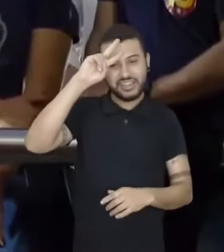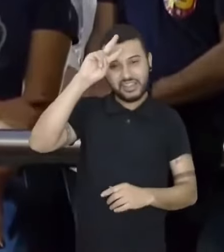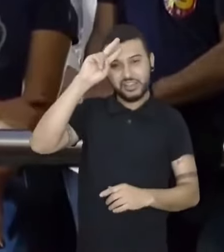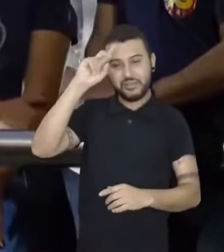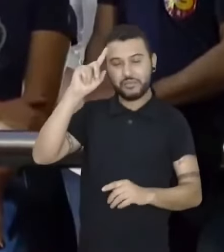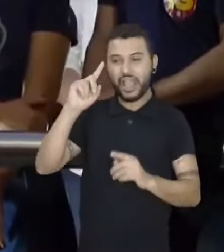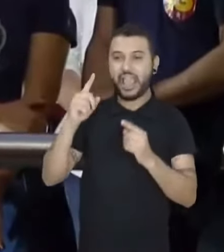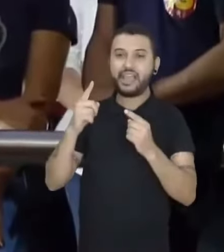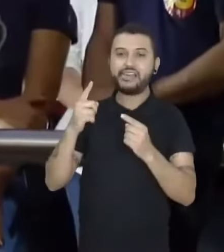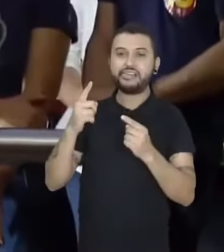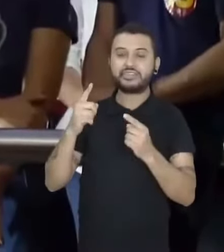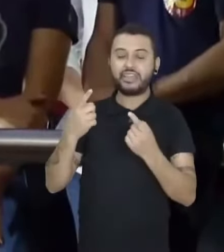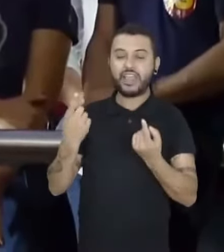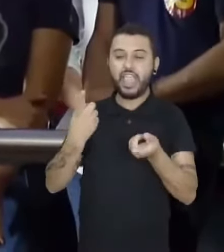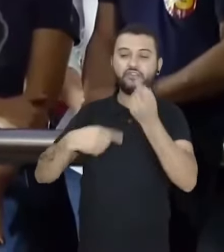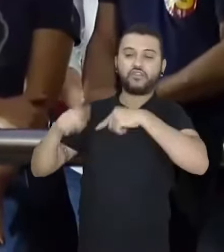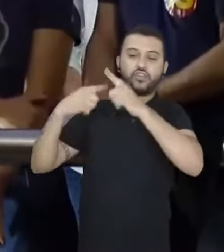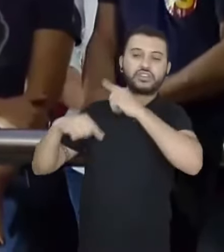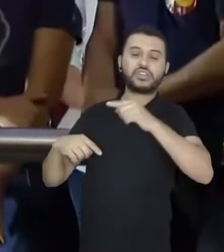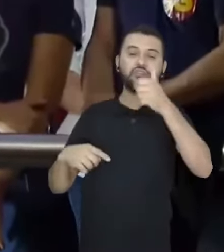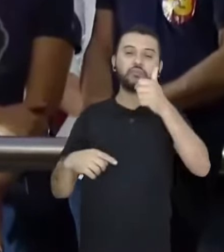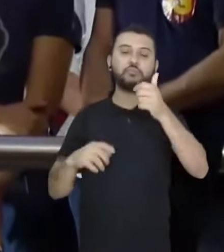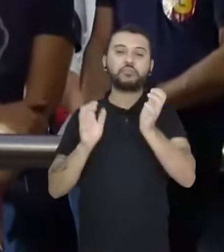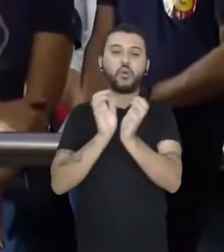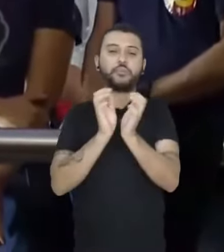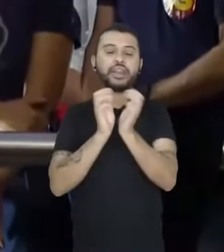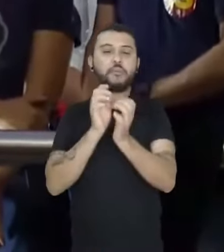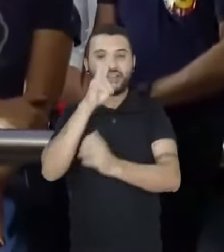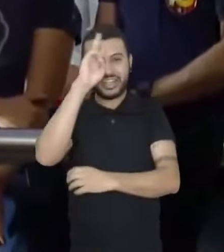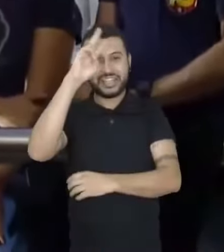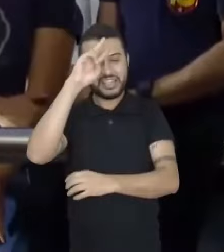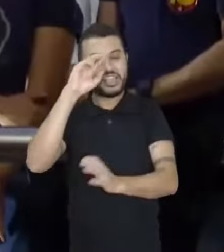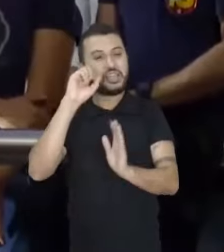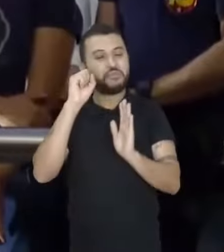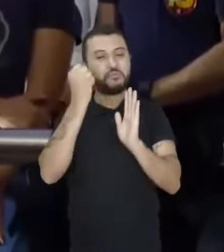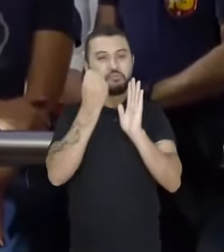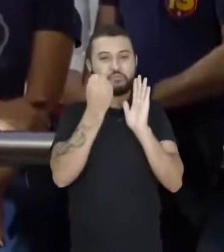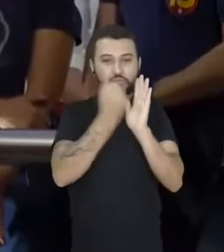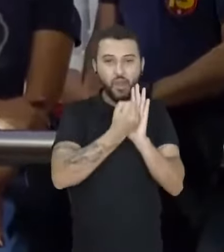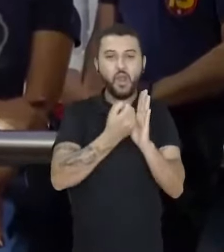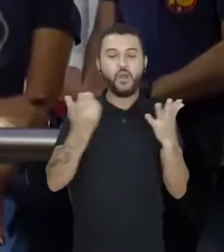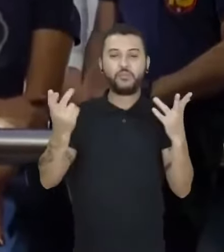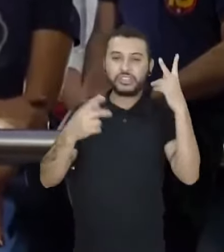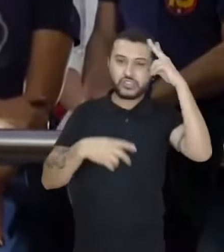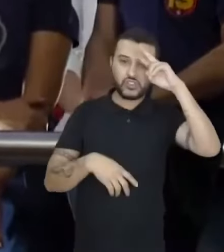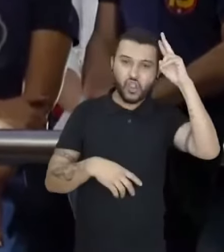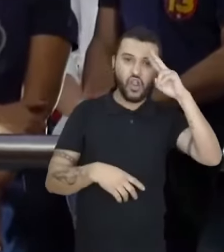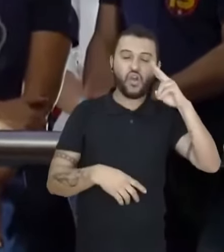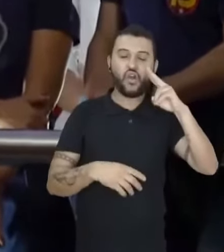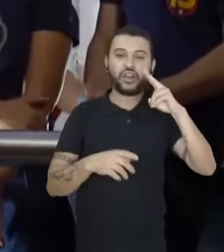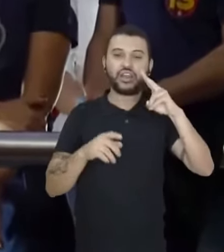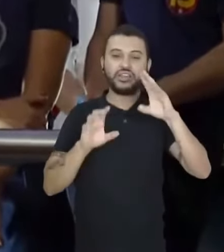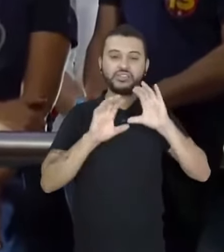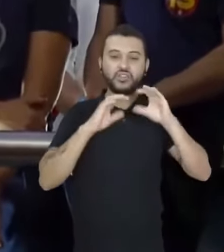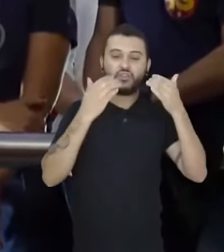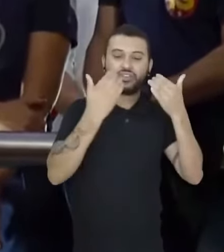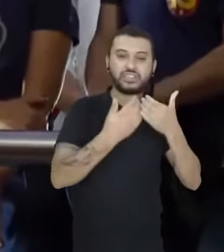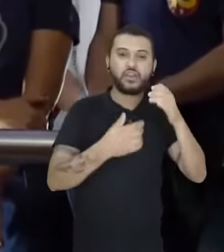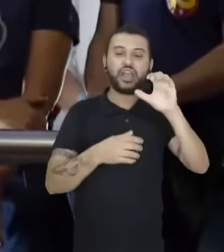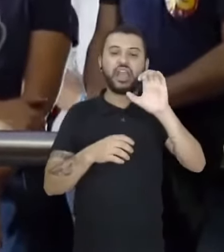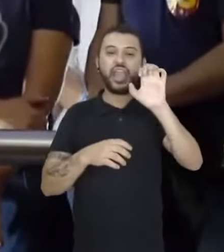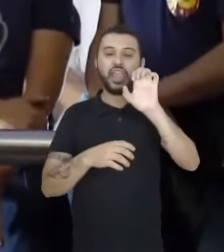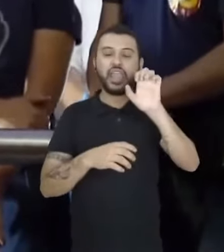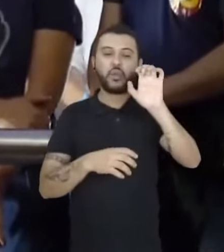de 1817 em Pernambuco? Quem é que não lembra da Confederação do Equador,